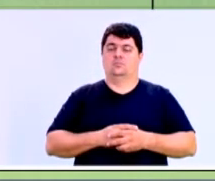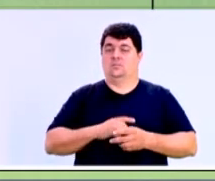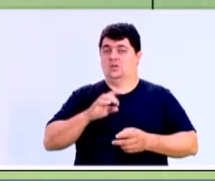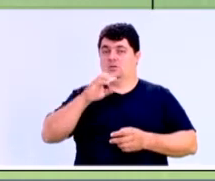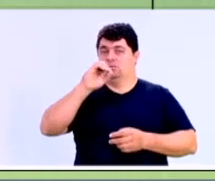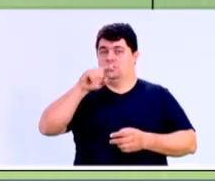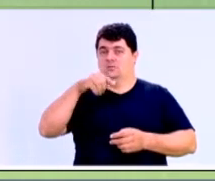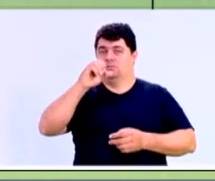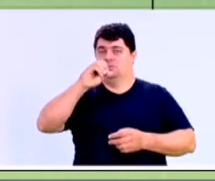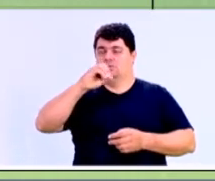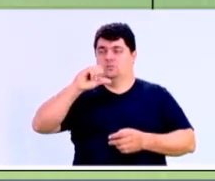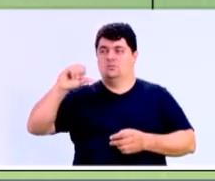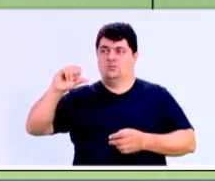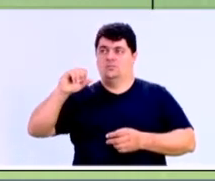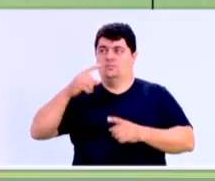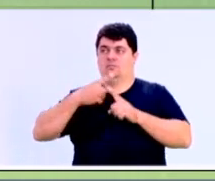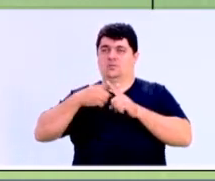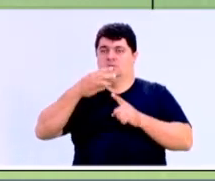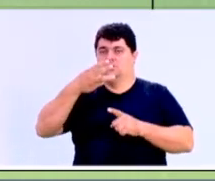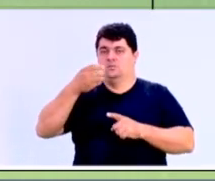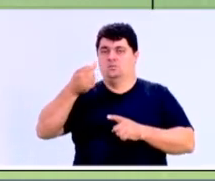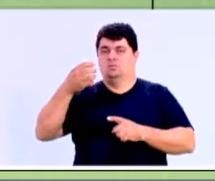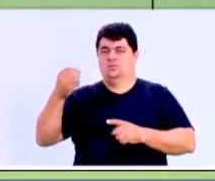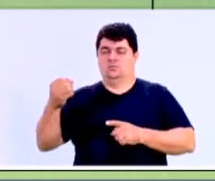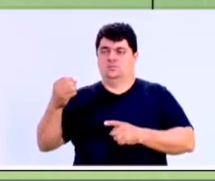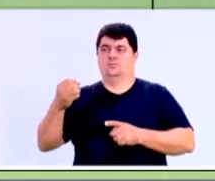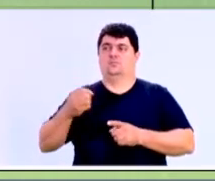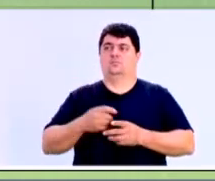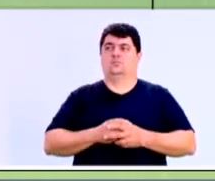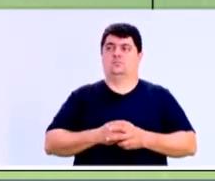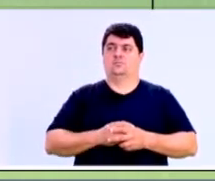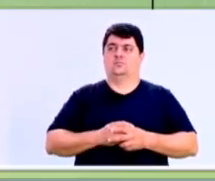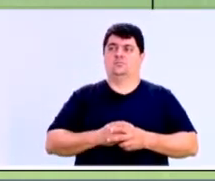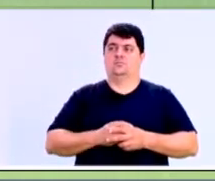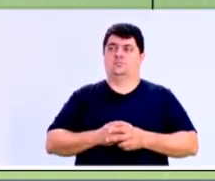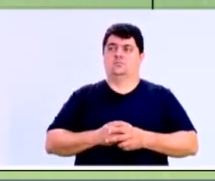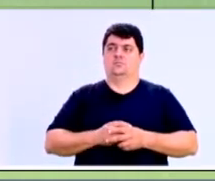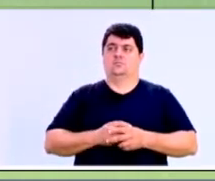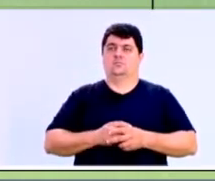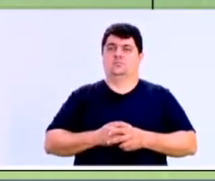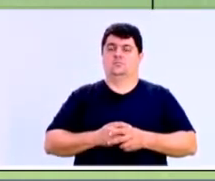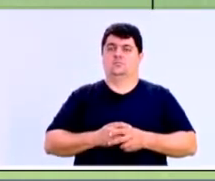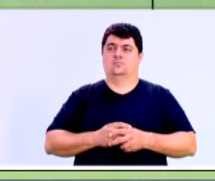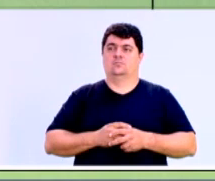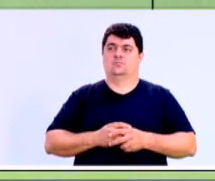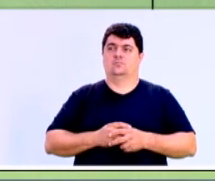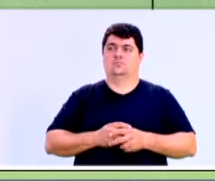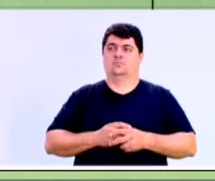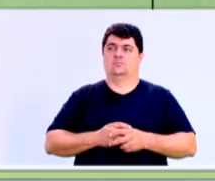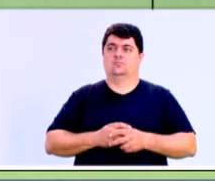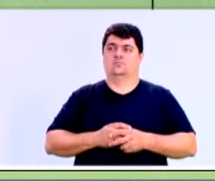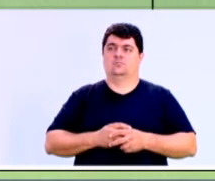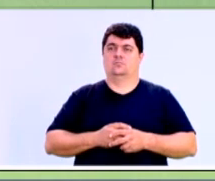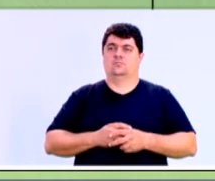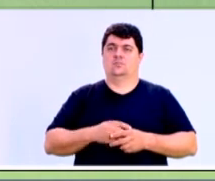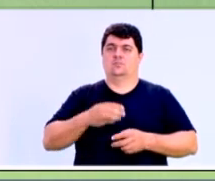esse 0,99 vezes 360, dá o meu prazo médio. Que nesse caso aqui é quanto, professora?